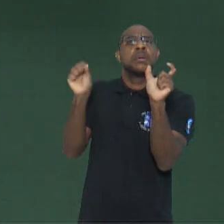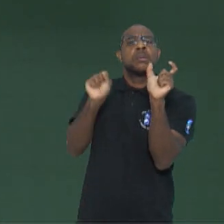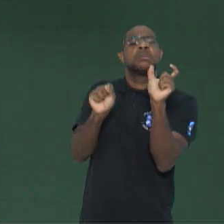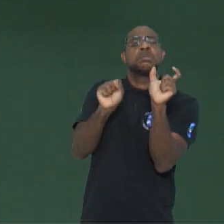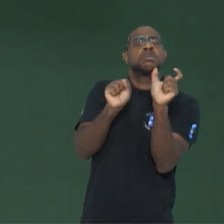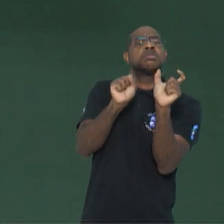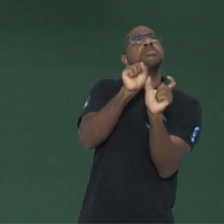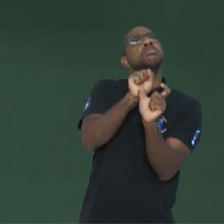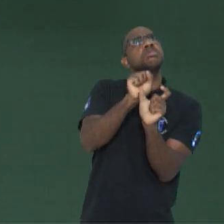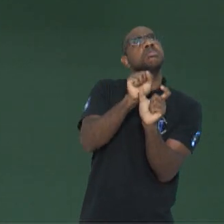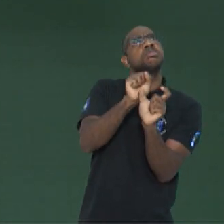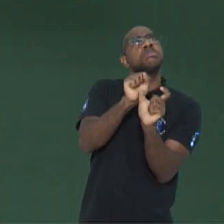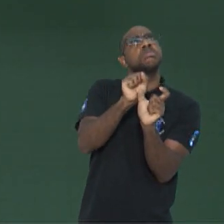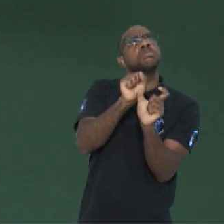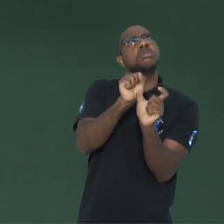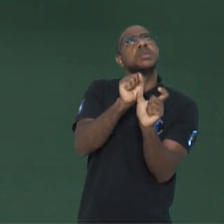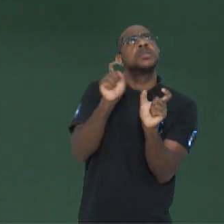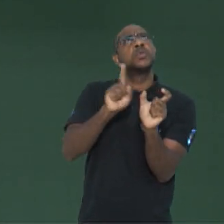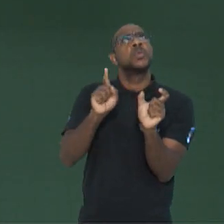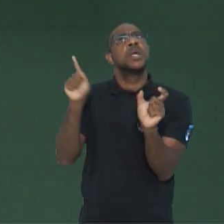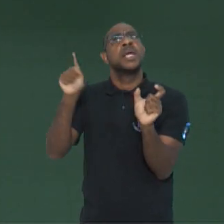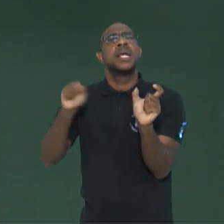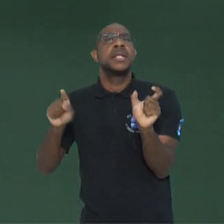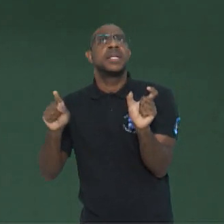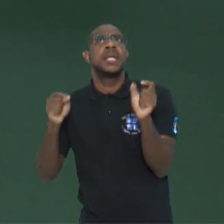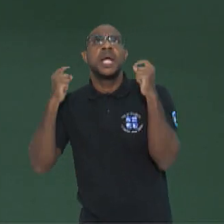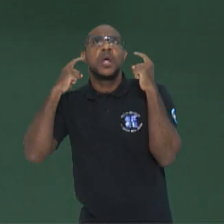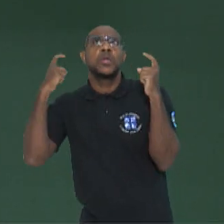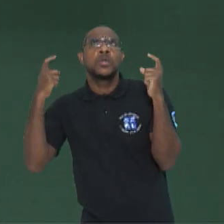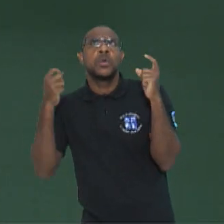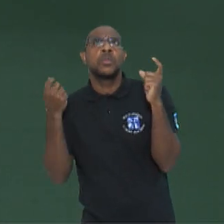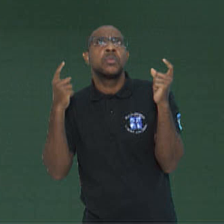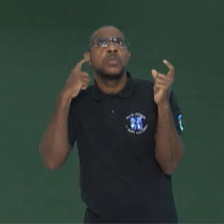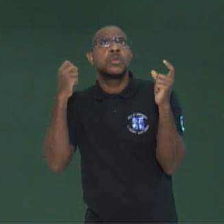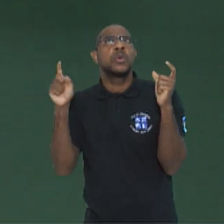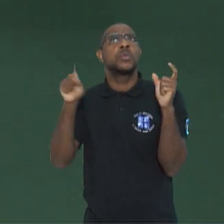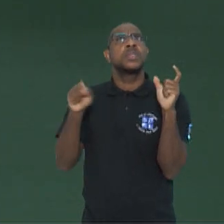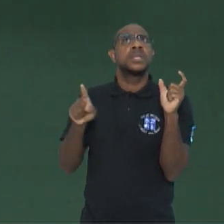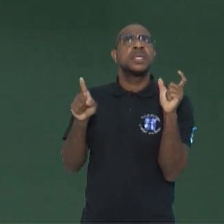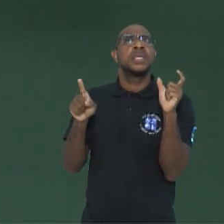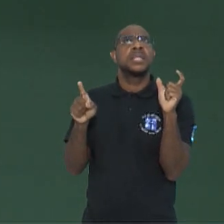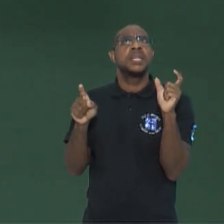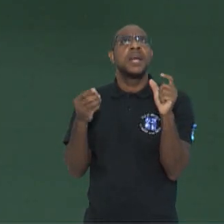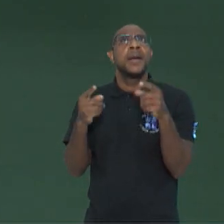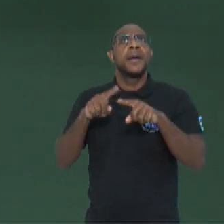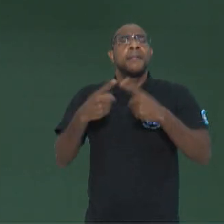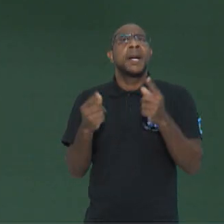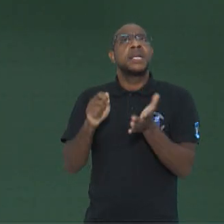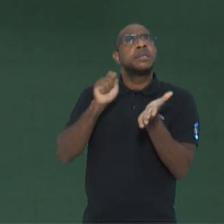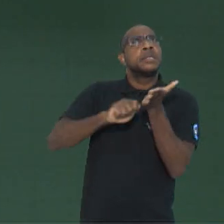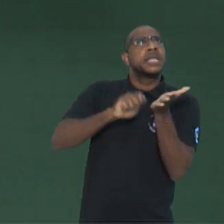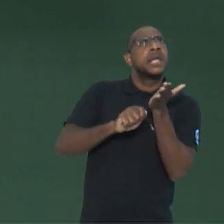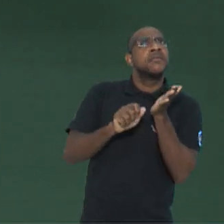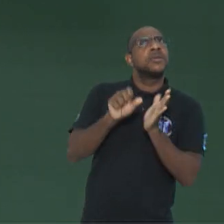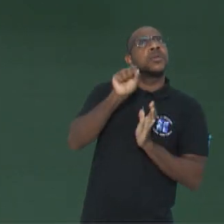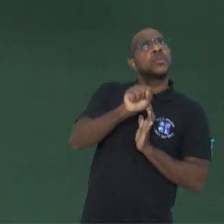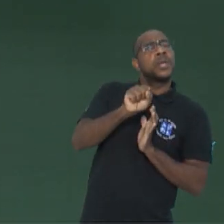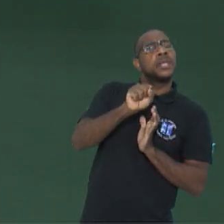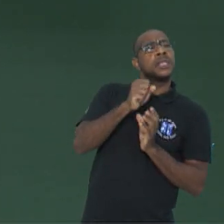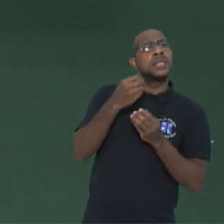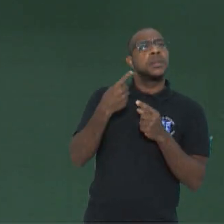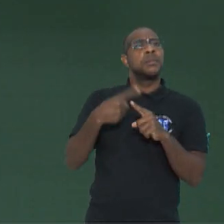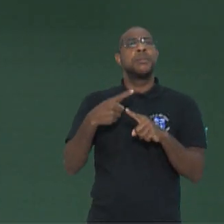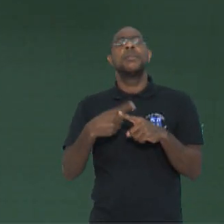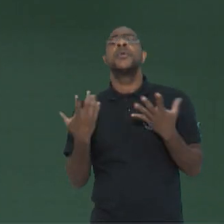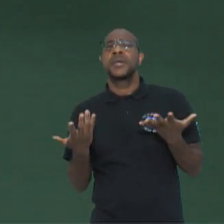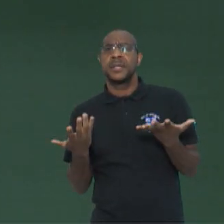não com Z, Então, vocês viram na outra palavra que teve uma explicação. Será que essa é a mesma explicação, Ou